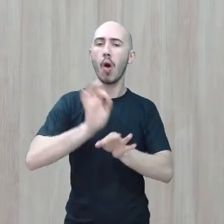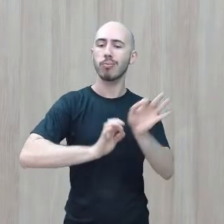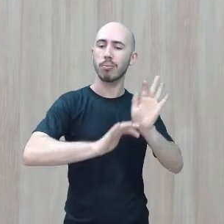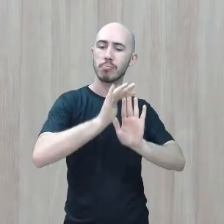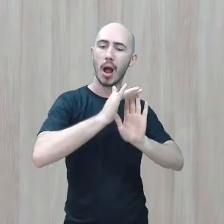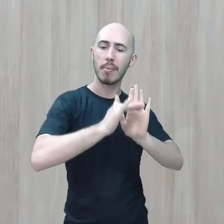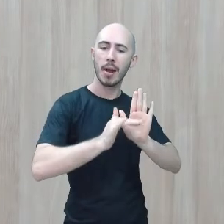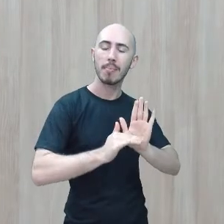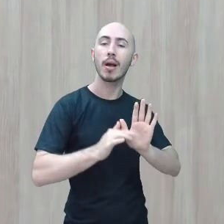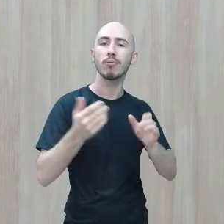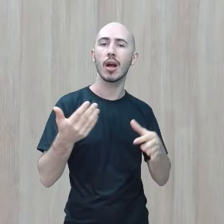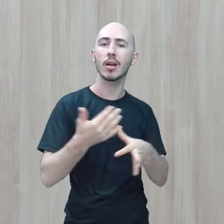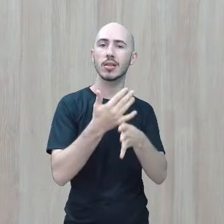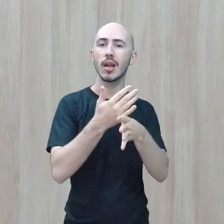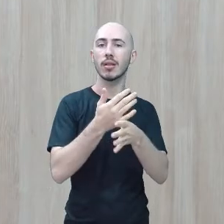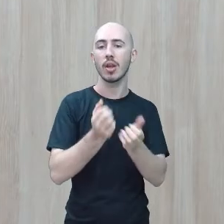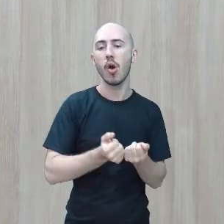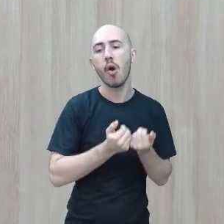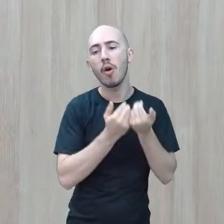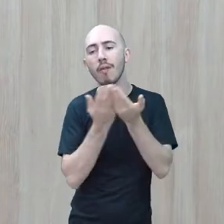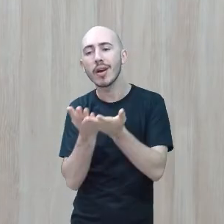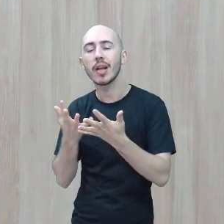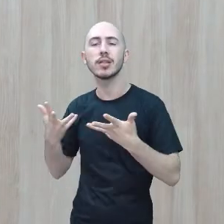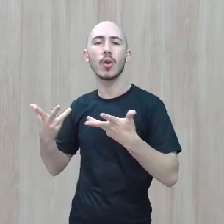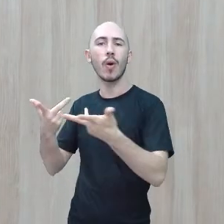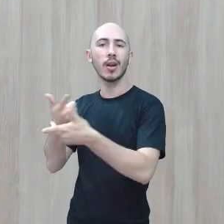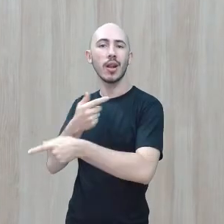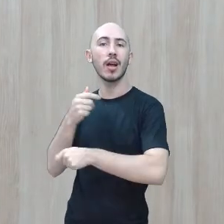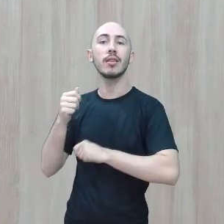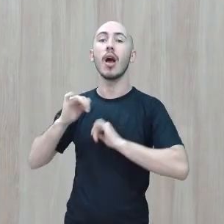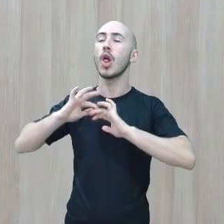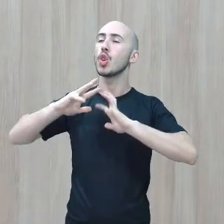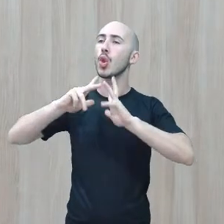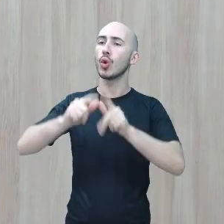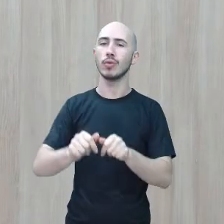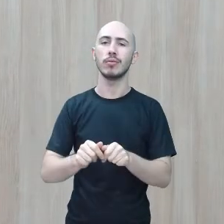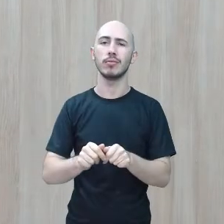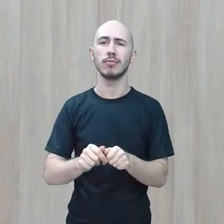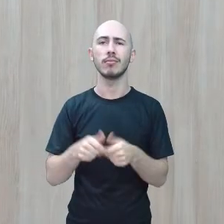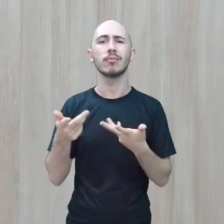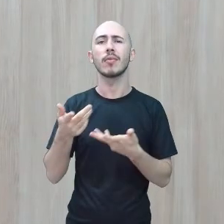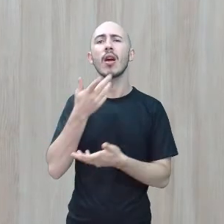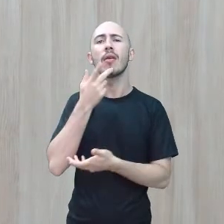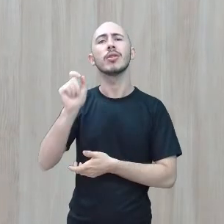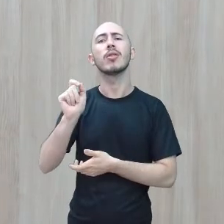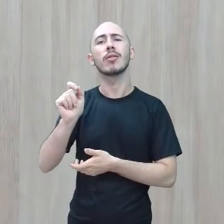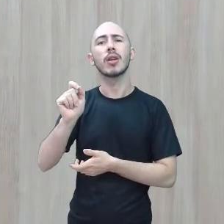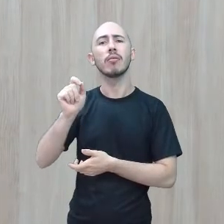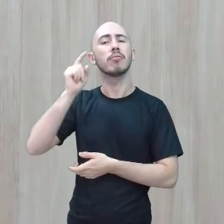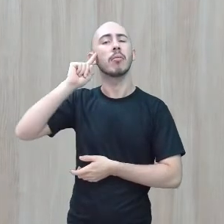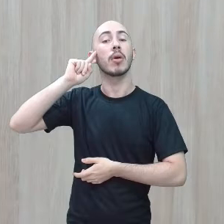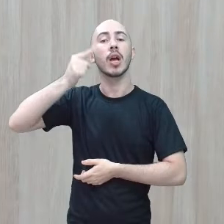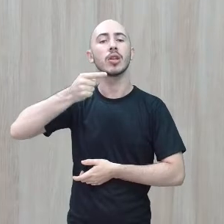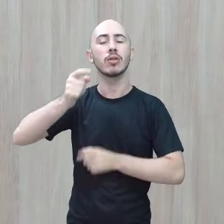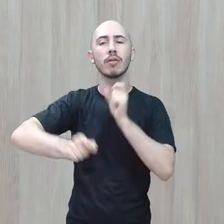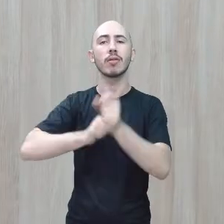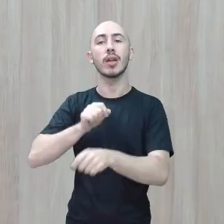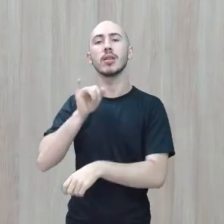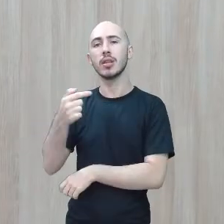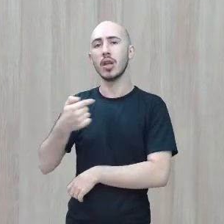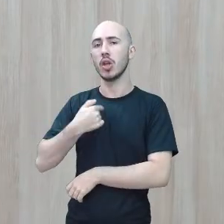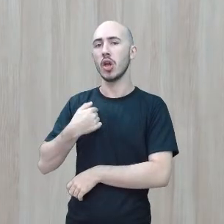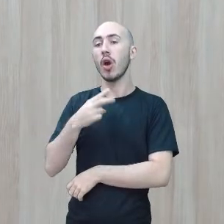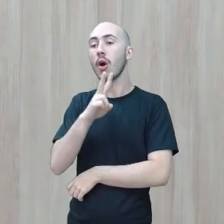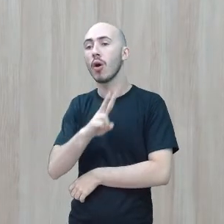traga qualidade, né, que pense nesse coletivo. Porque quem é que decide, por exemplo, se eu vou para